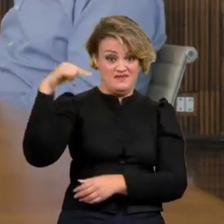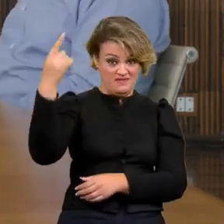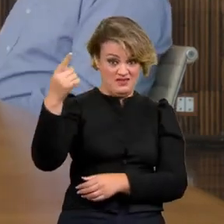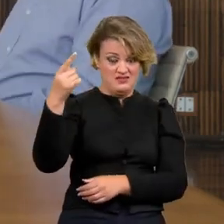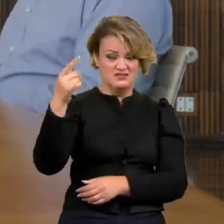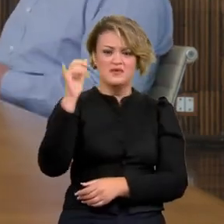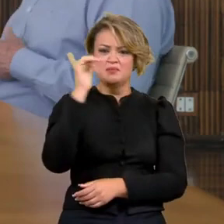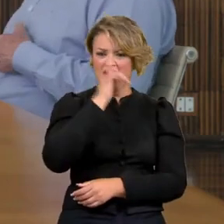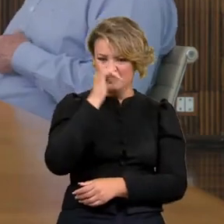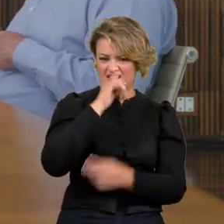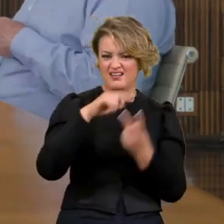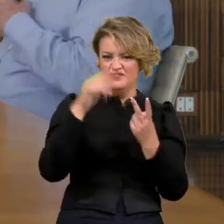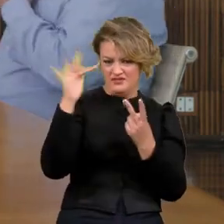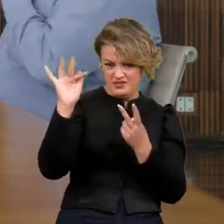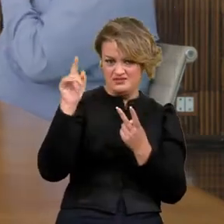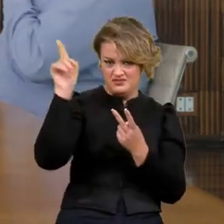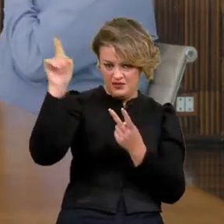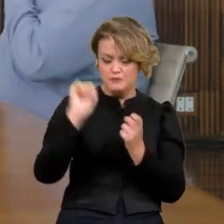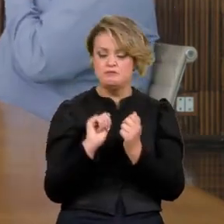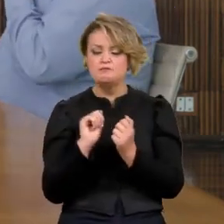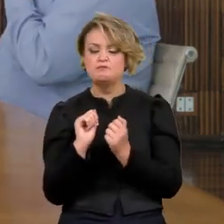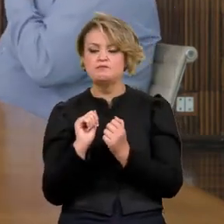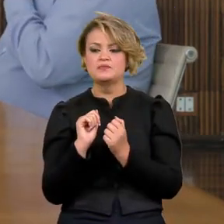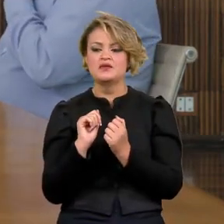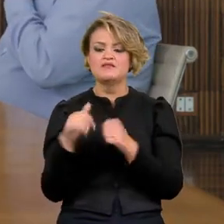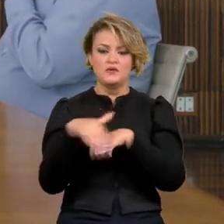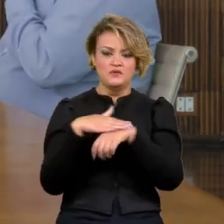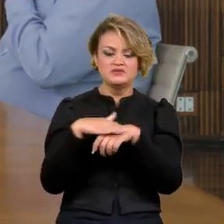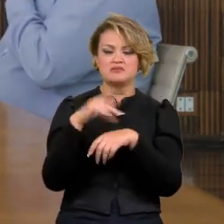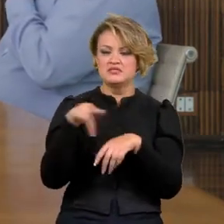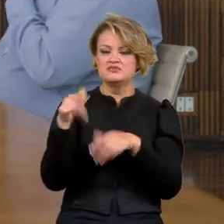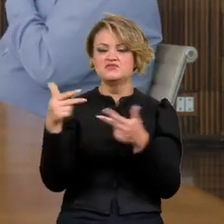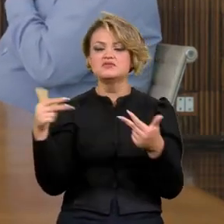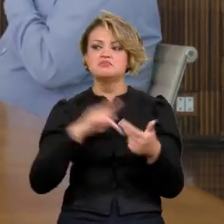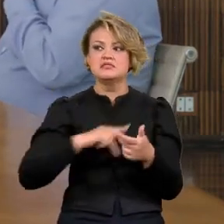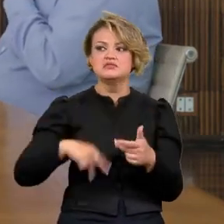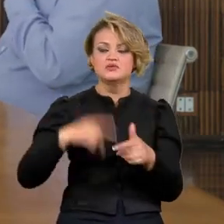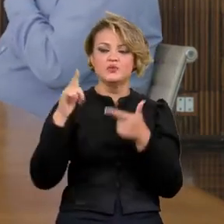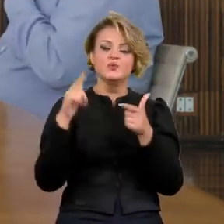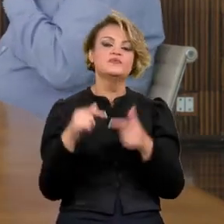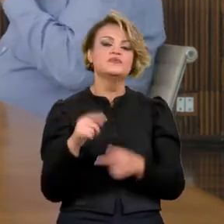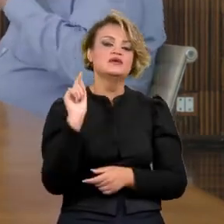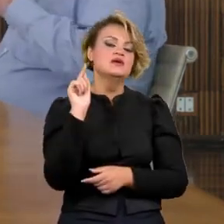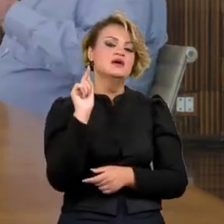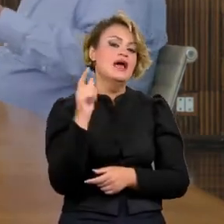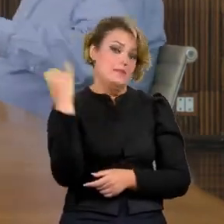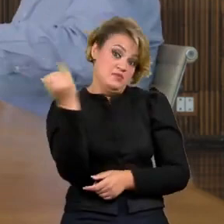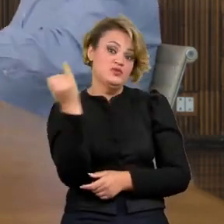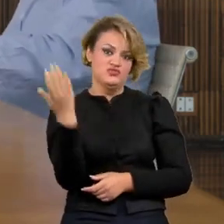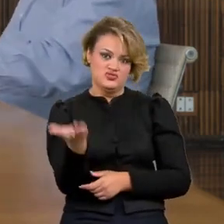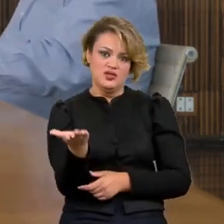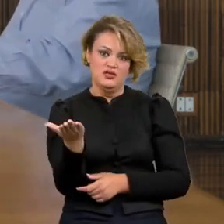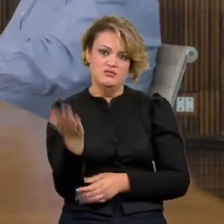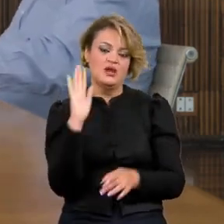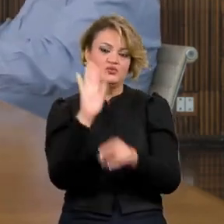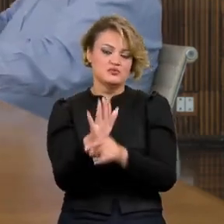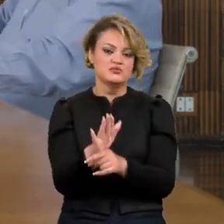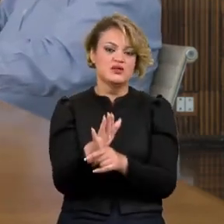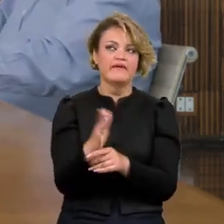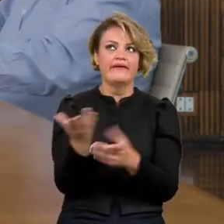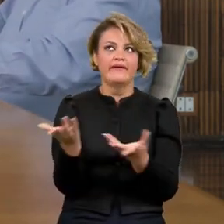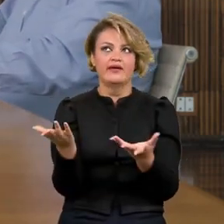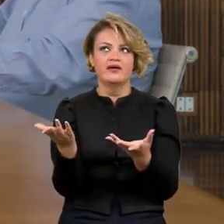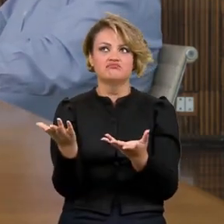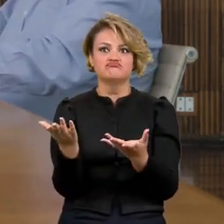França macron e outros líderes também tem sido muito importante também para justamente recuperar não simplesmente o prestígio e o tamanho do Brasil